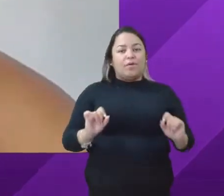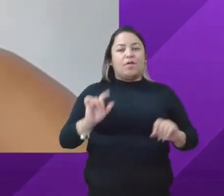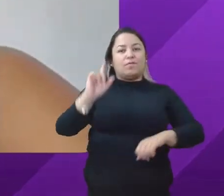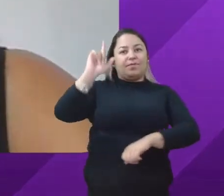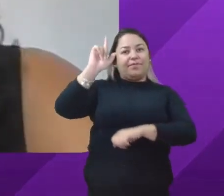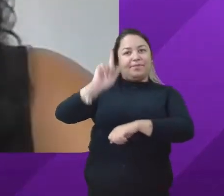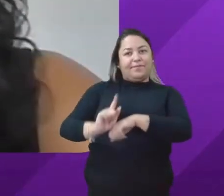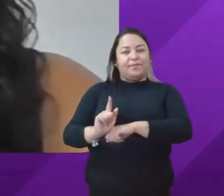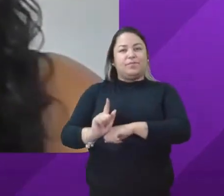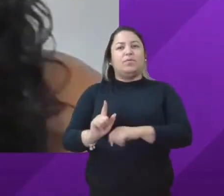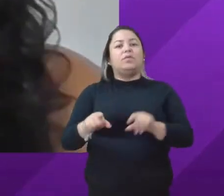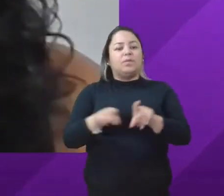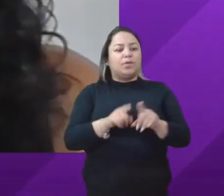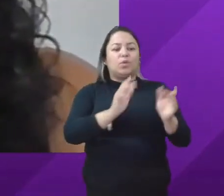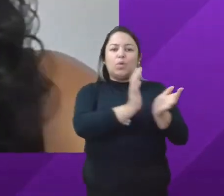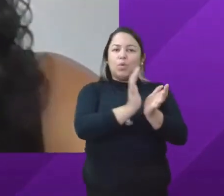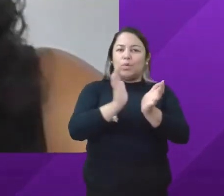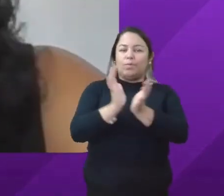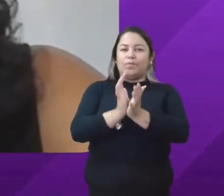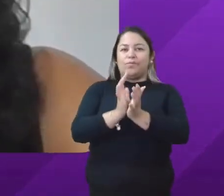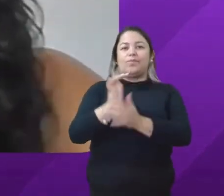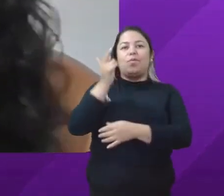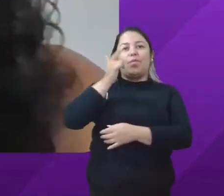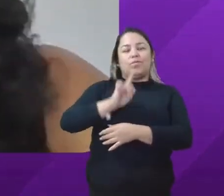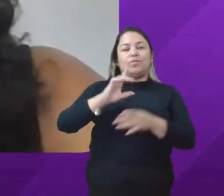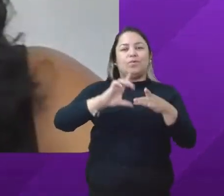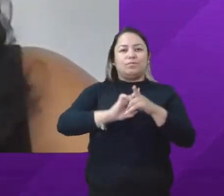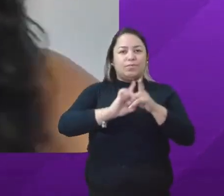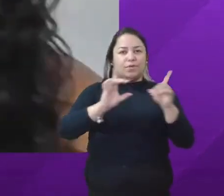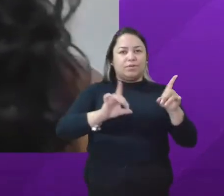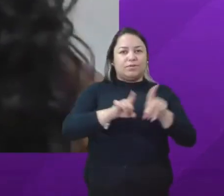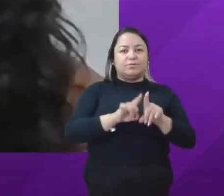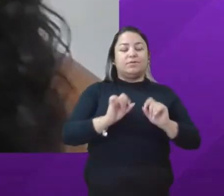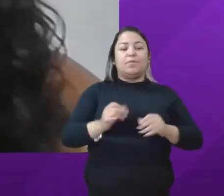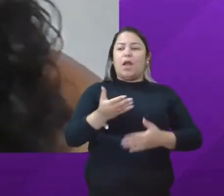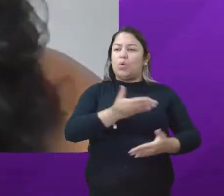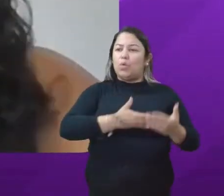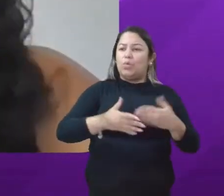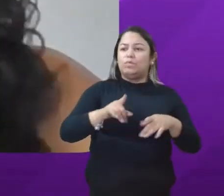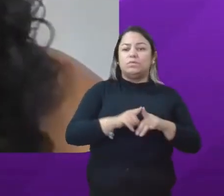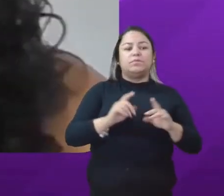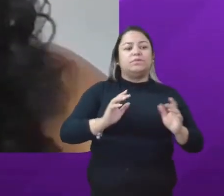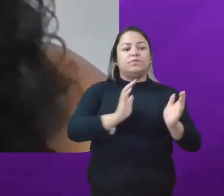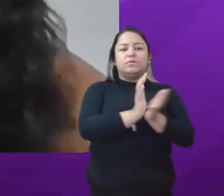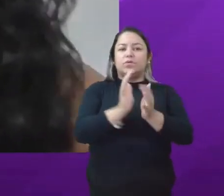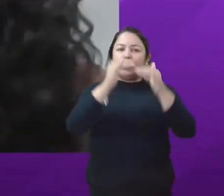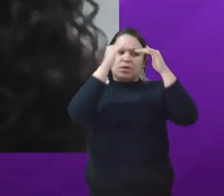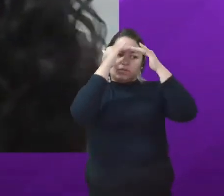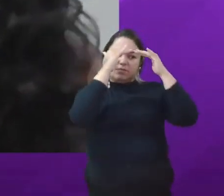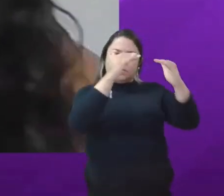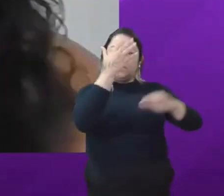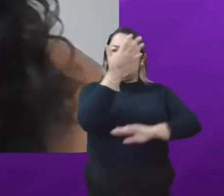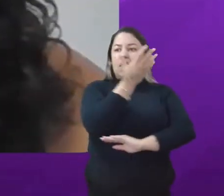é essa gestão coletiva. Outra, democracia, como eu falei, a solidariedade, a cooperação, o respeito à